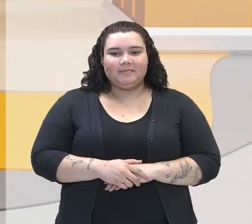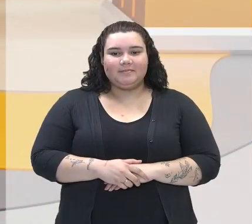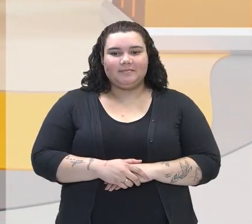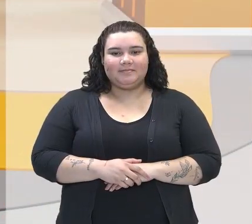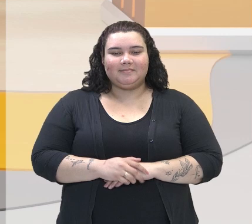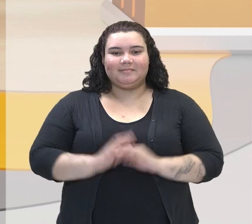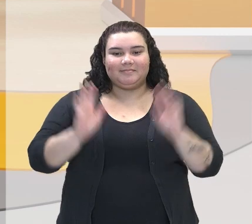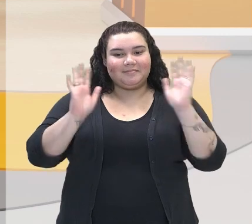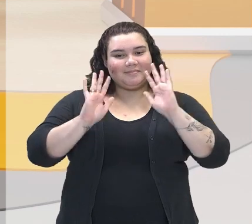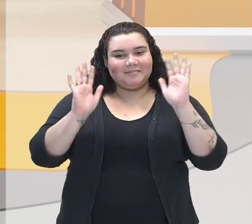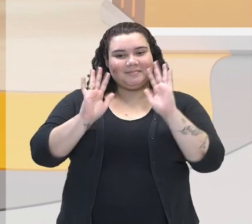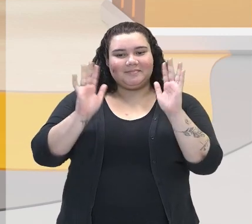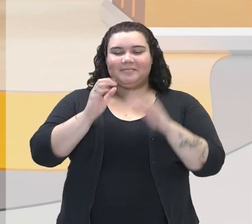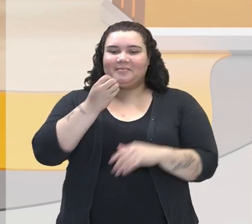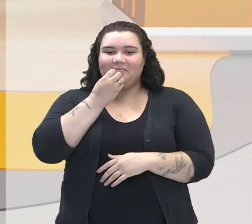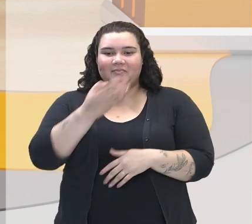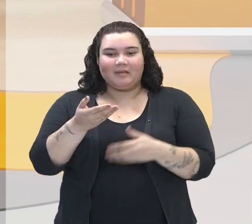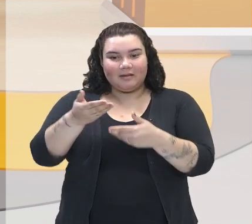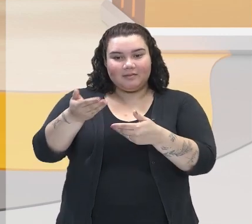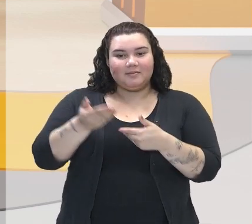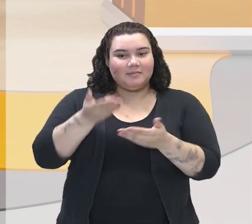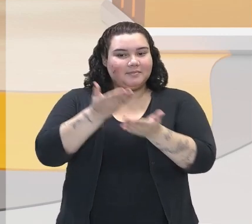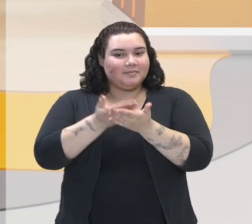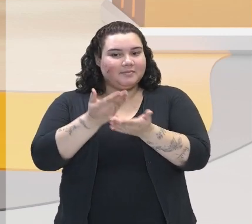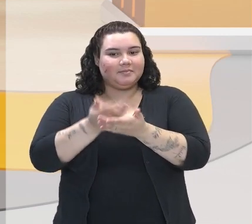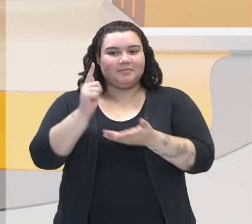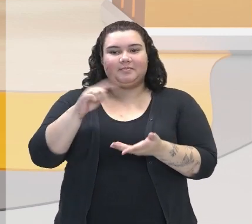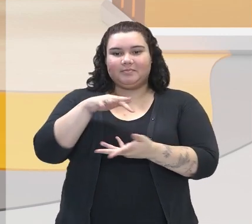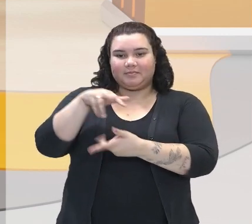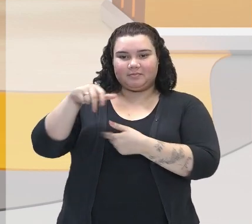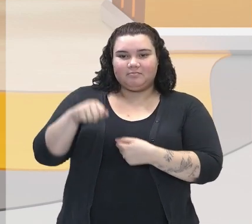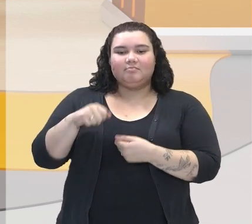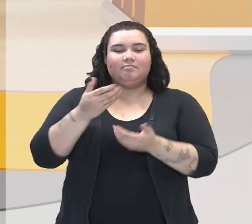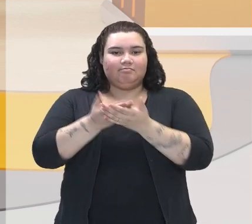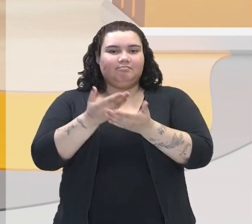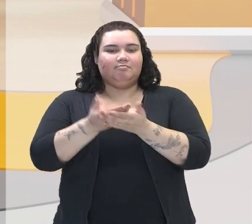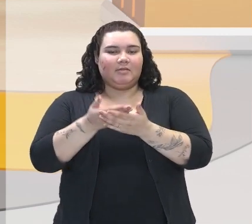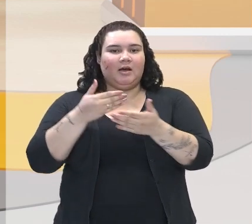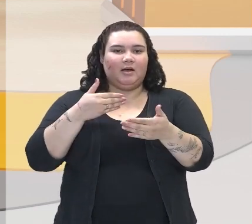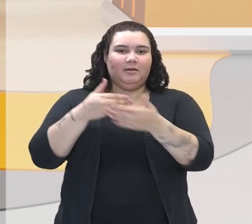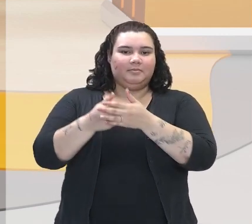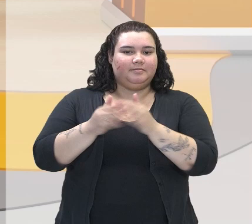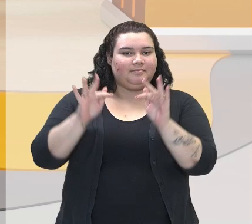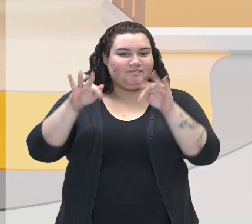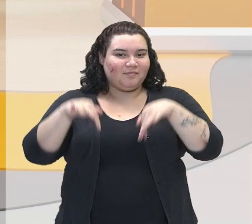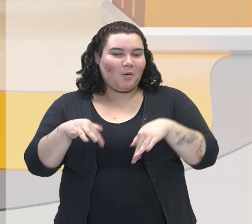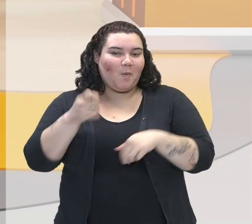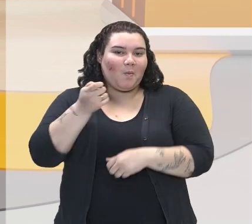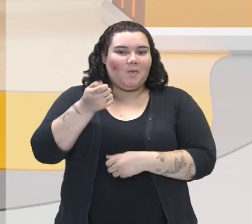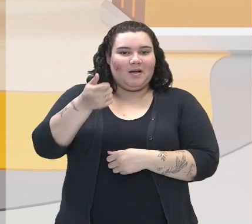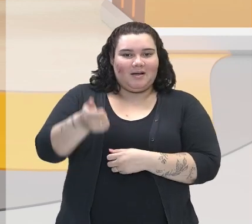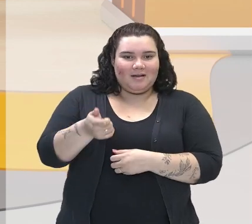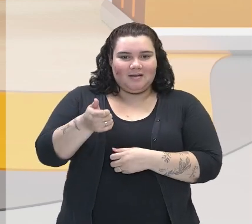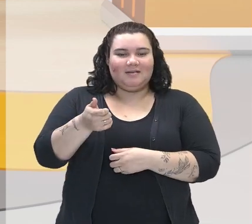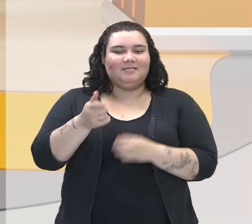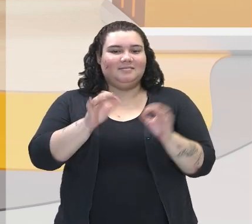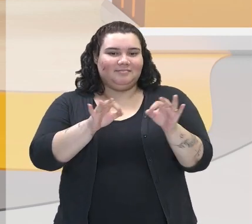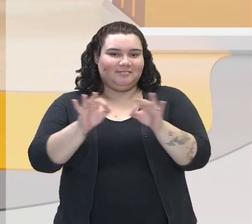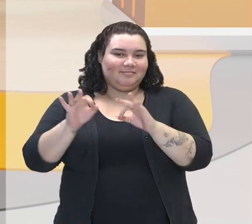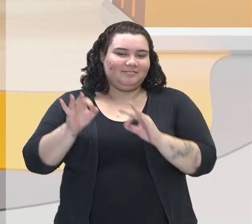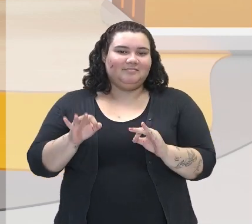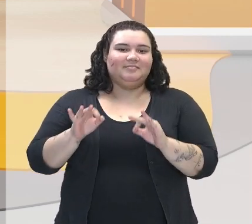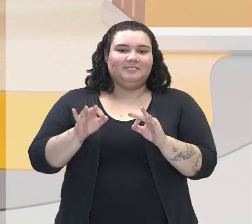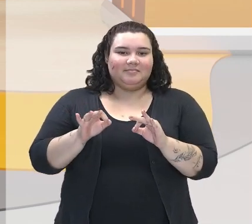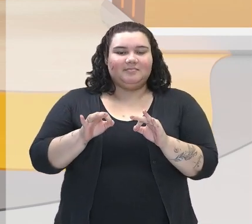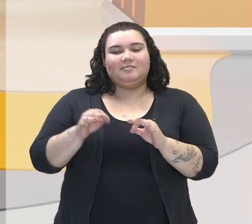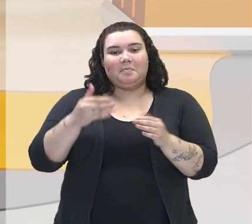Muito bem, pessoal, sejam todos bem-vindos a mais uma aula de Geografia. Nós estamos quase acabando, já está em clima de despedida, né? Está quase aí todo mundo finalizando os